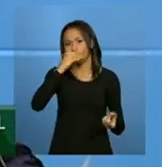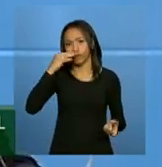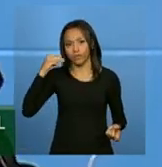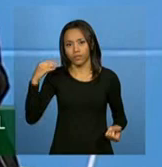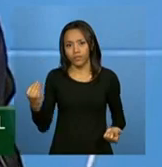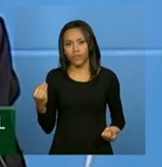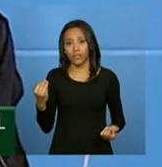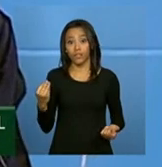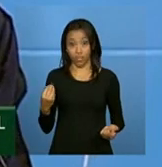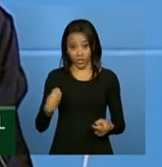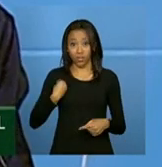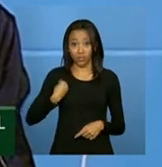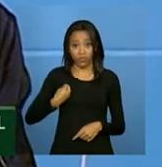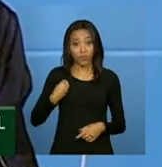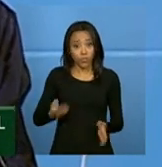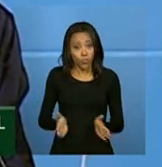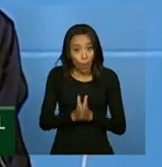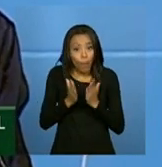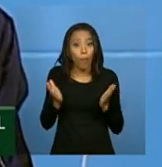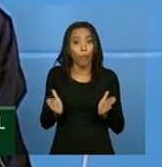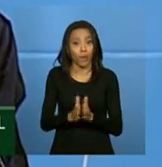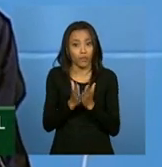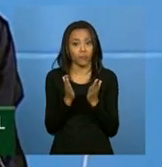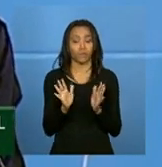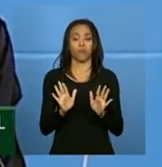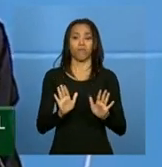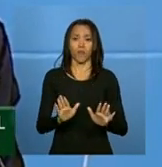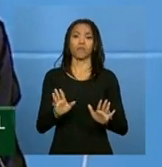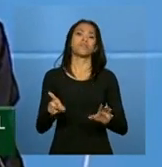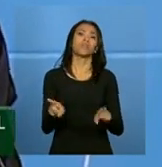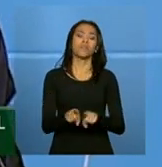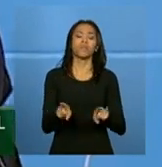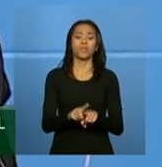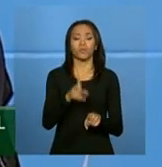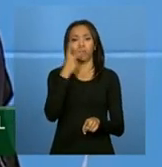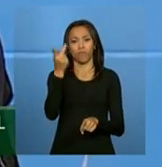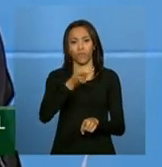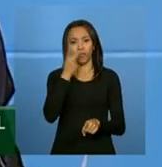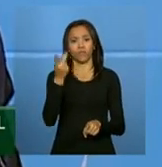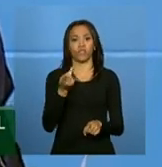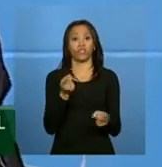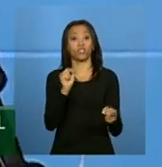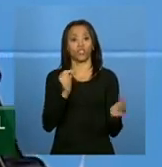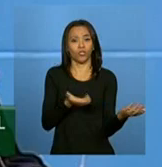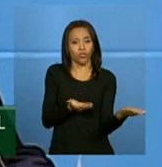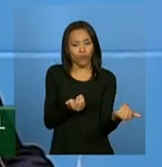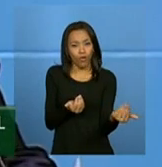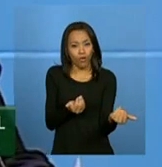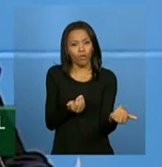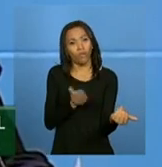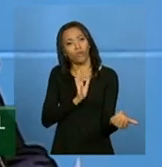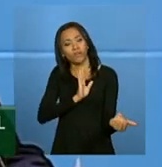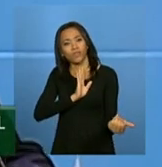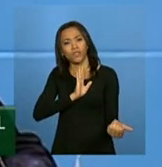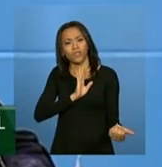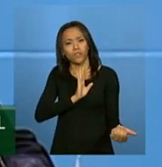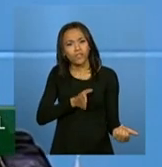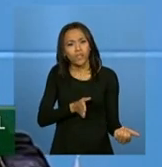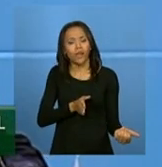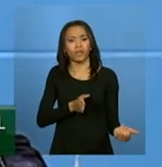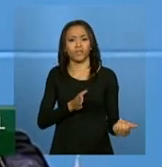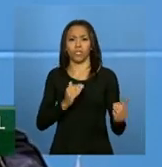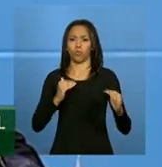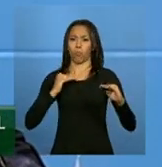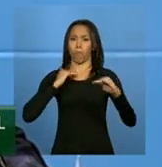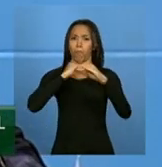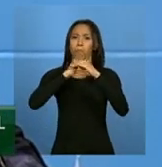adolescentes em situação de miséria. Estamos também falando de jovens que, já desalentados com o padrão de